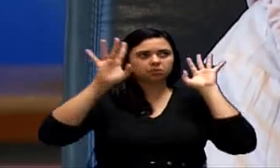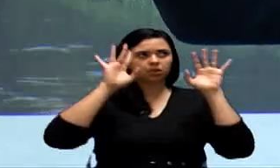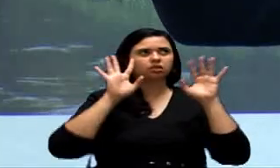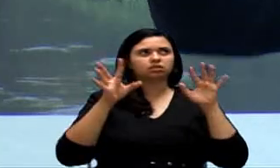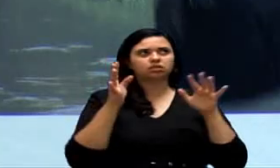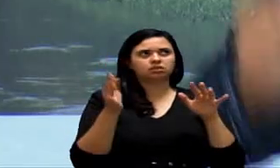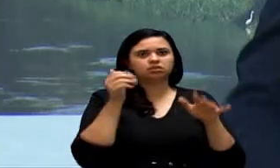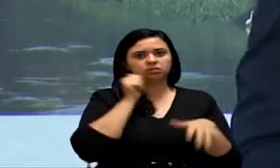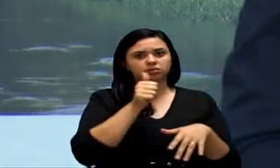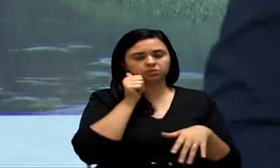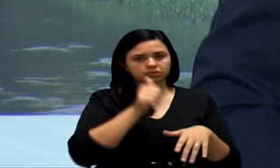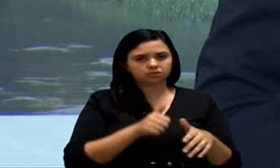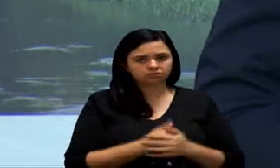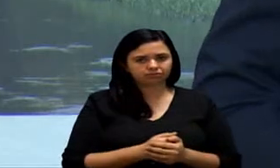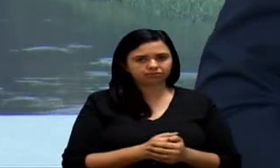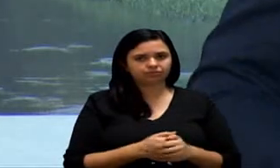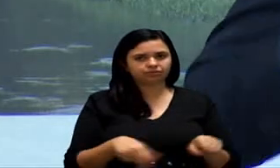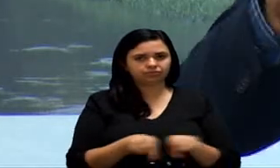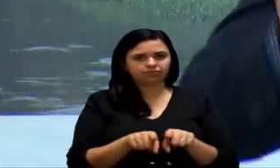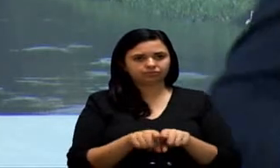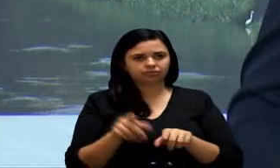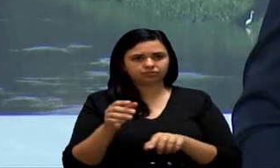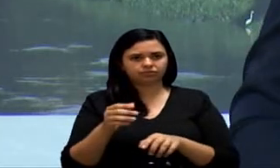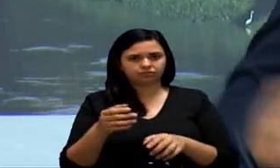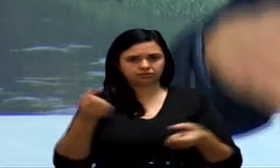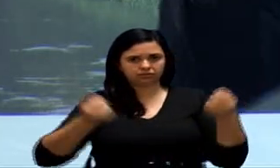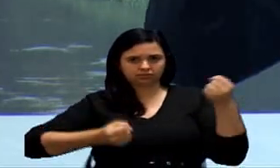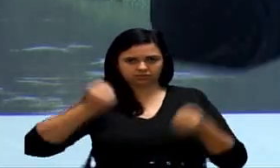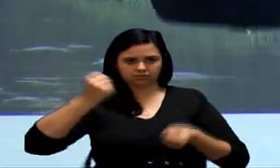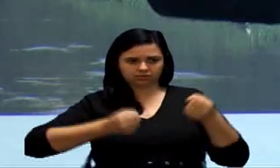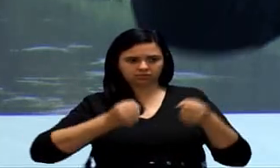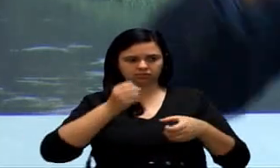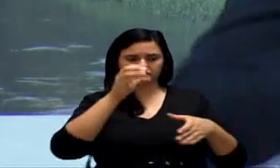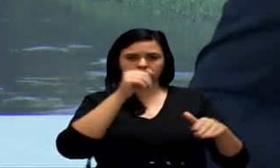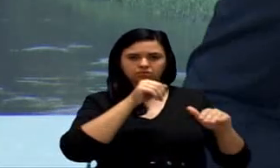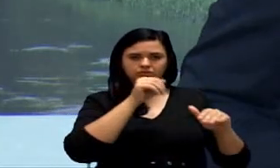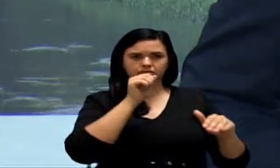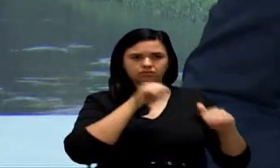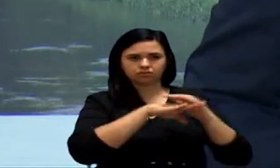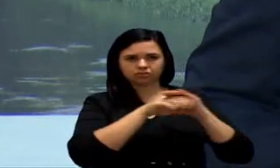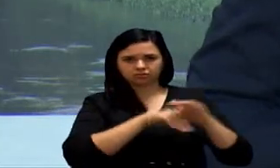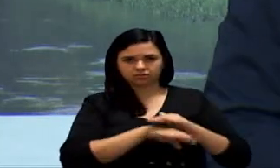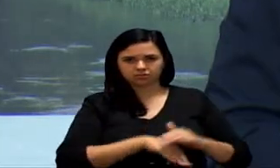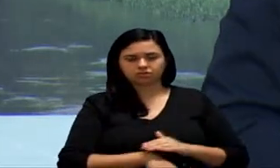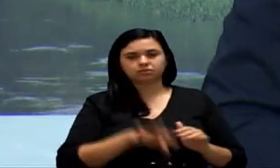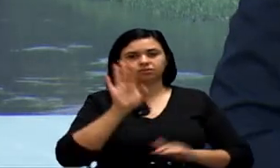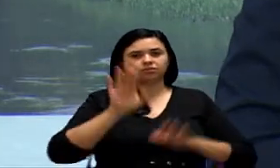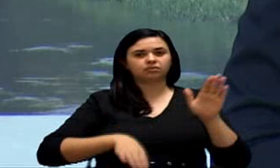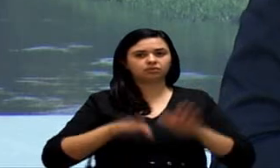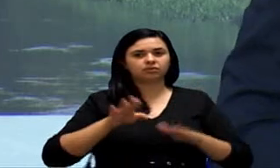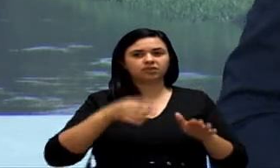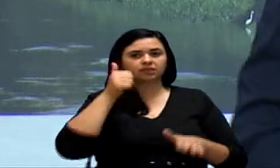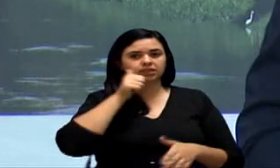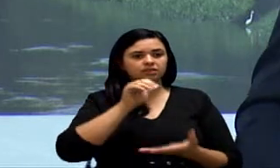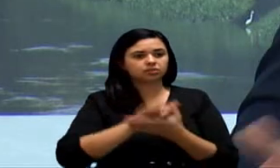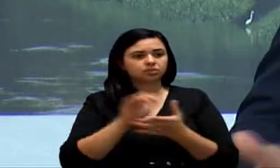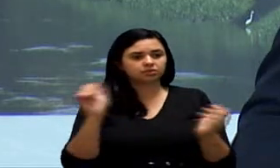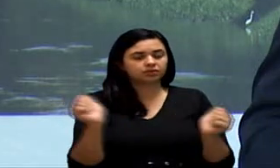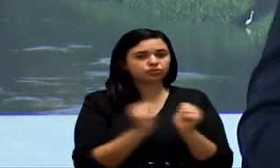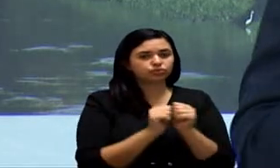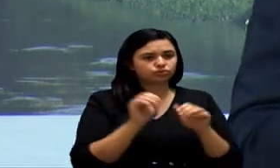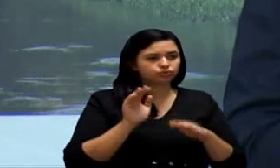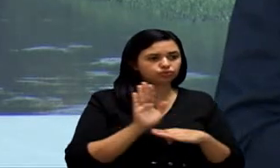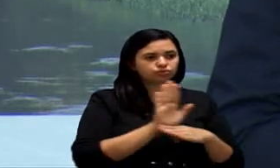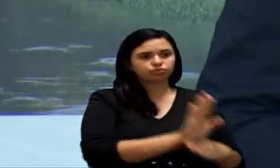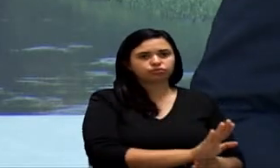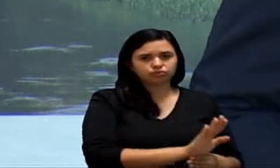fazer vai carregar o caminhão, já demorou 15 horas de viagem com o marido, e às vezes vai até com o filho. E a mulher sendo